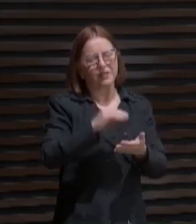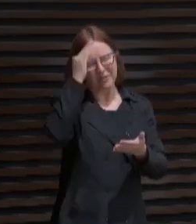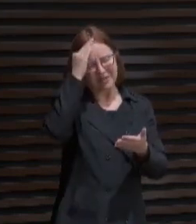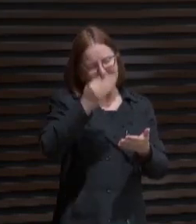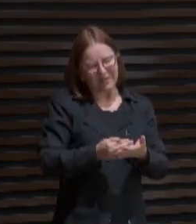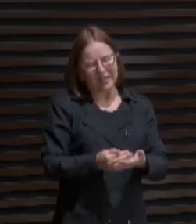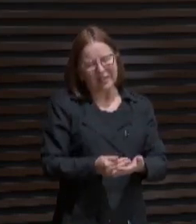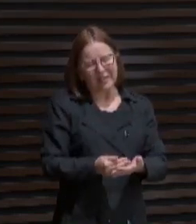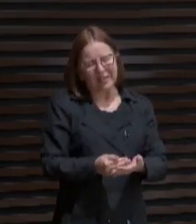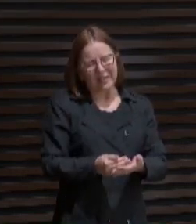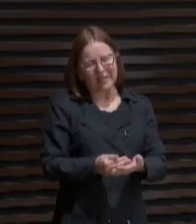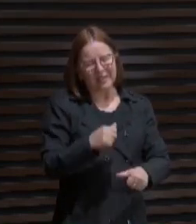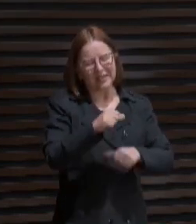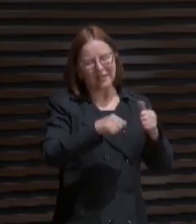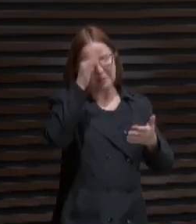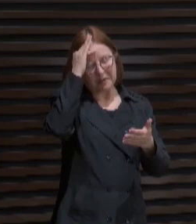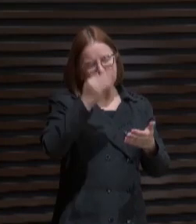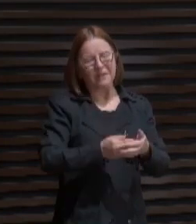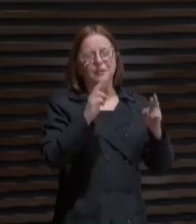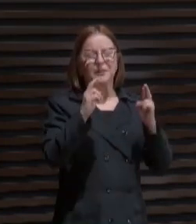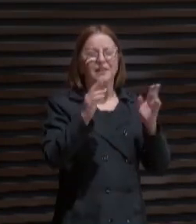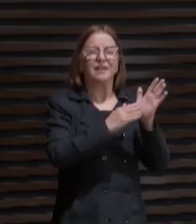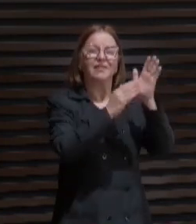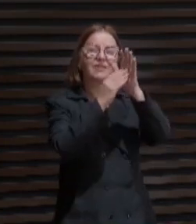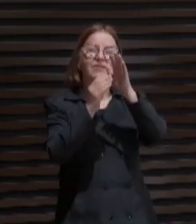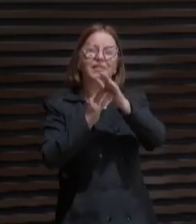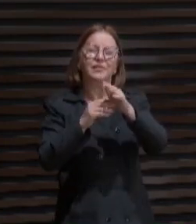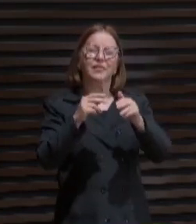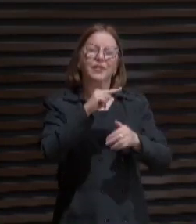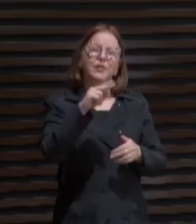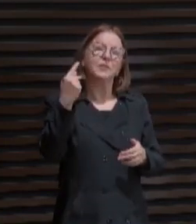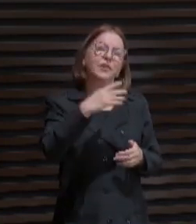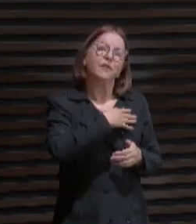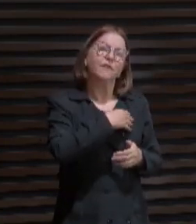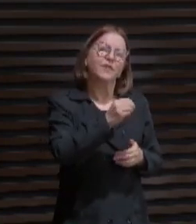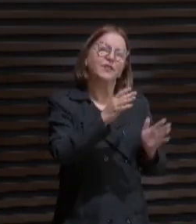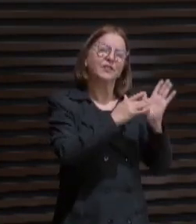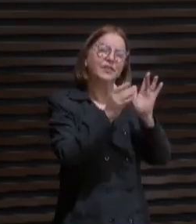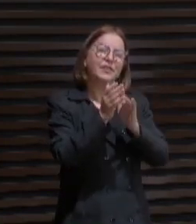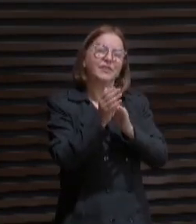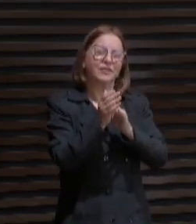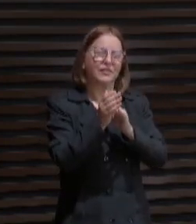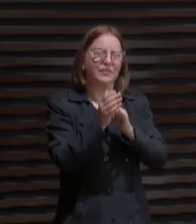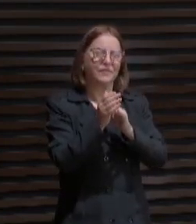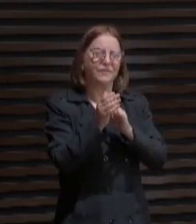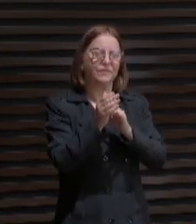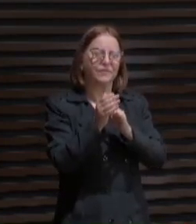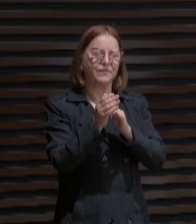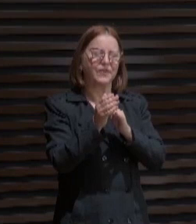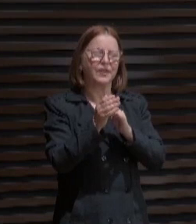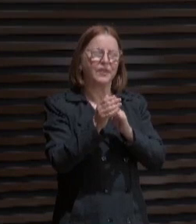fé e em esperança. Louvado seja o nome do Teu Filho Jesus, ó Pai, e aquela obra que nos